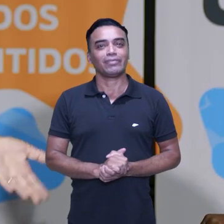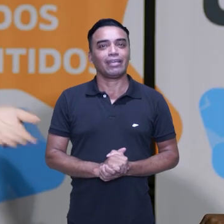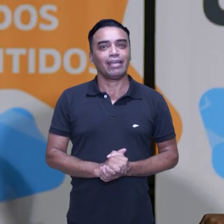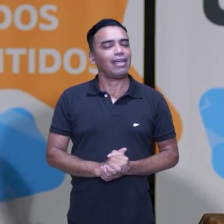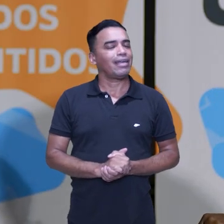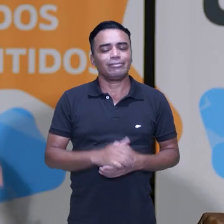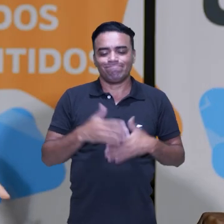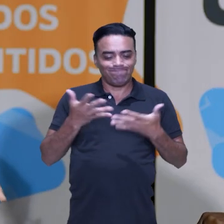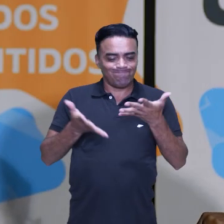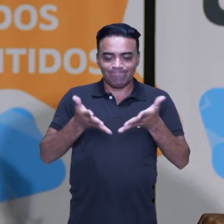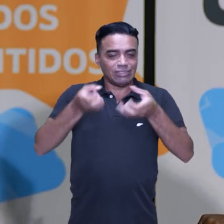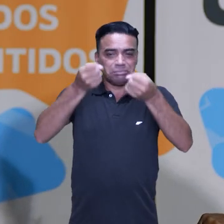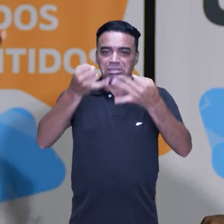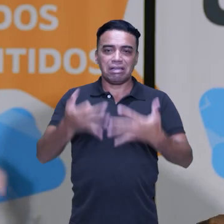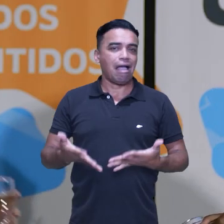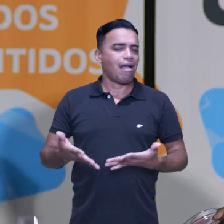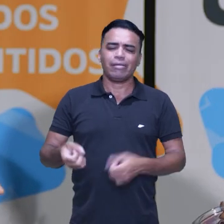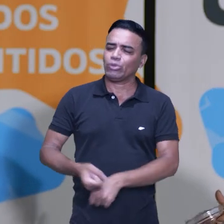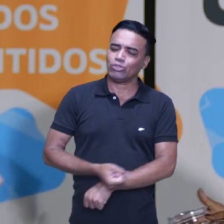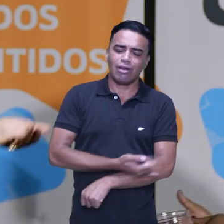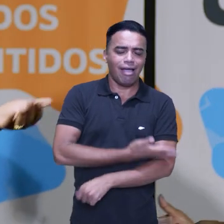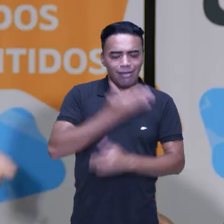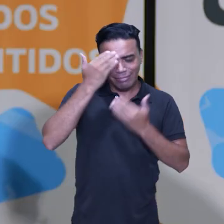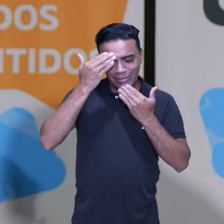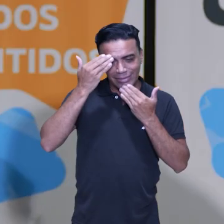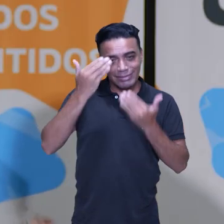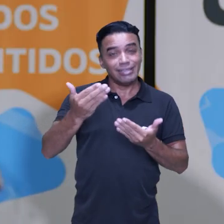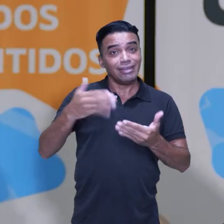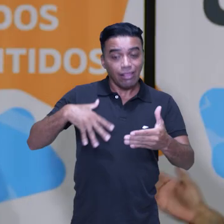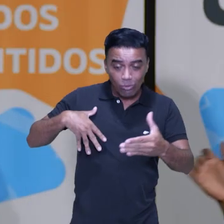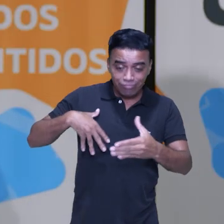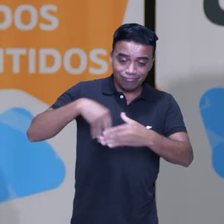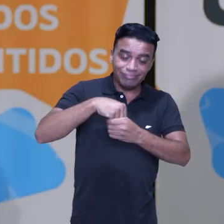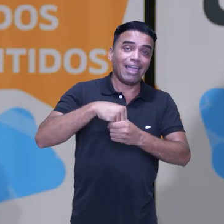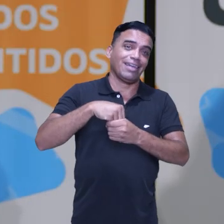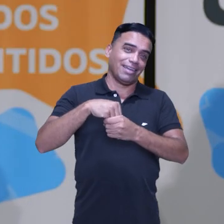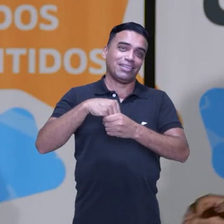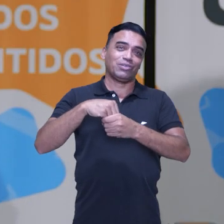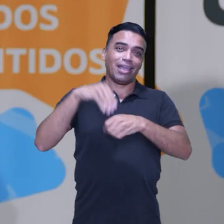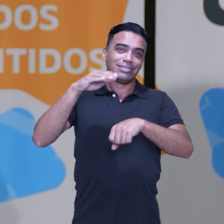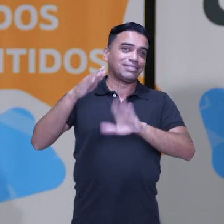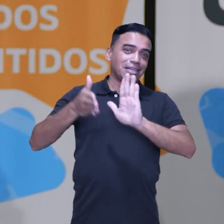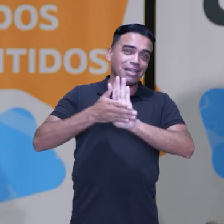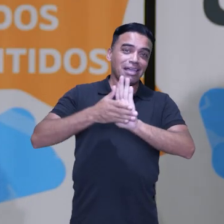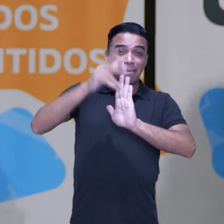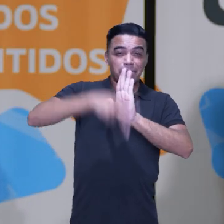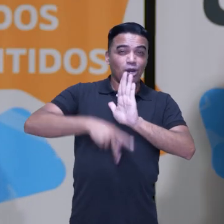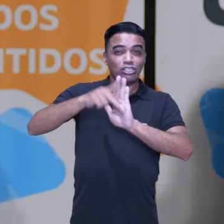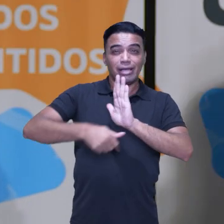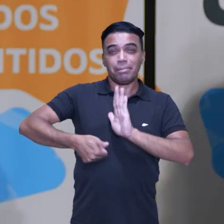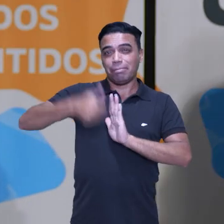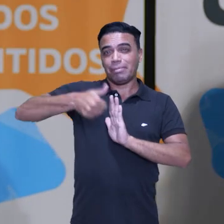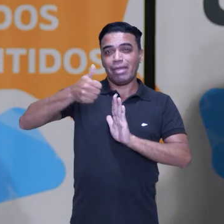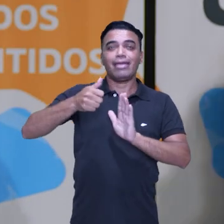Sem palavras, muito emocionada, muito agradecida por ter feito parte desse grande projeto, que foi o primeiro